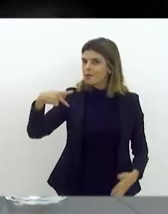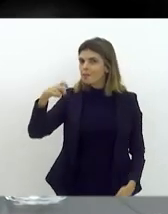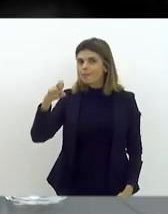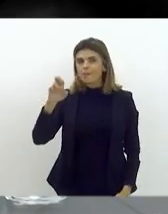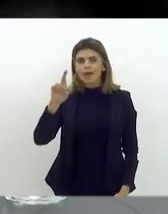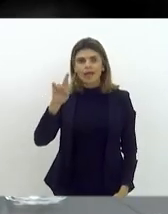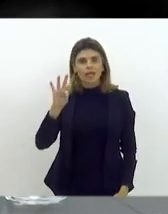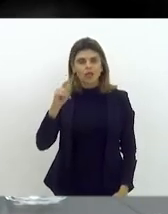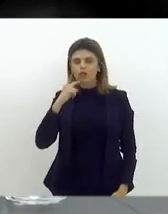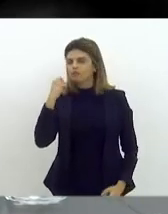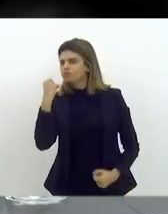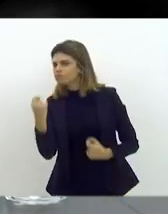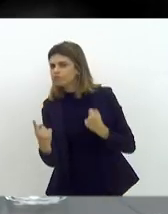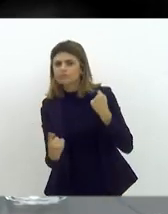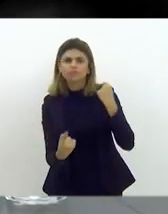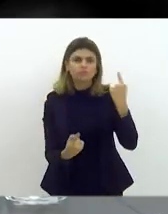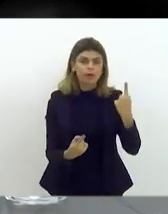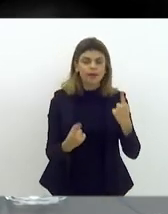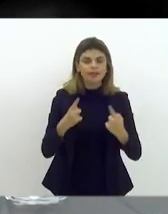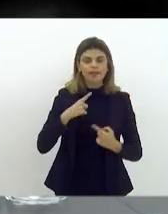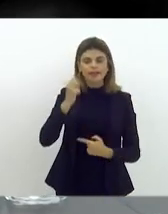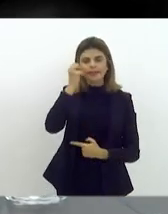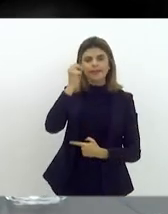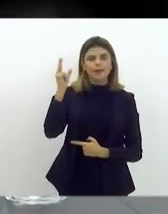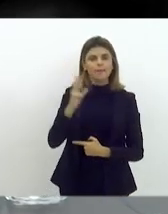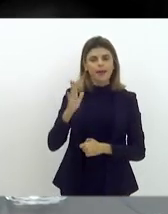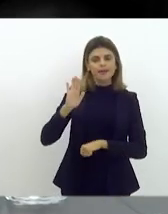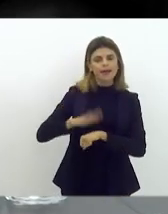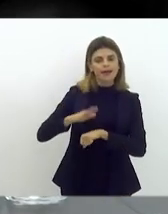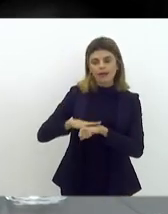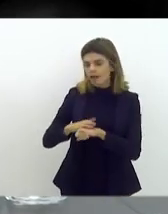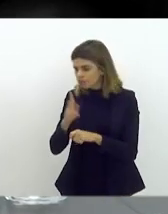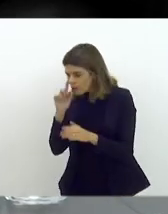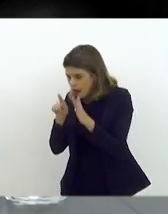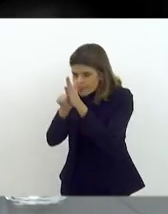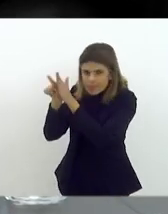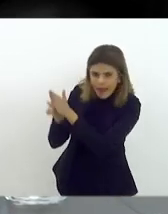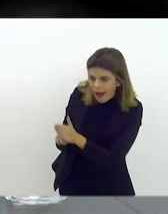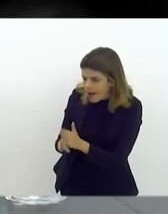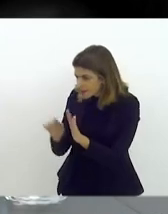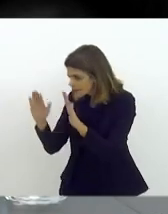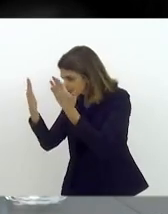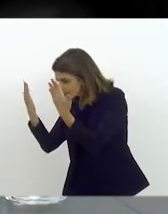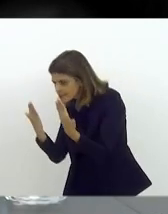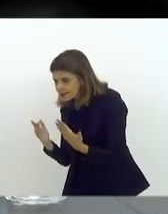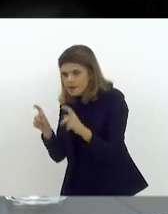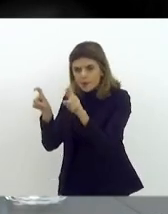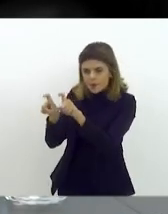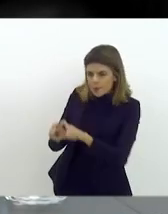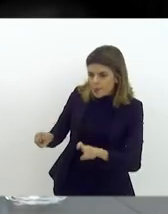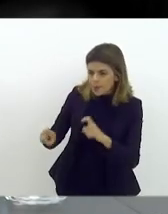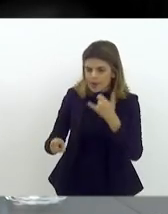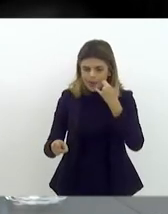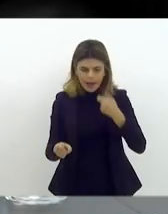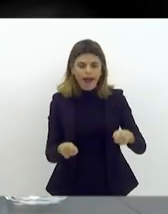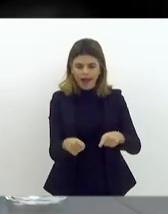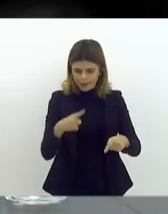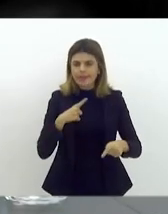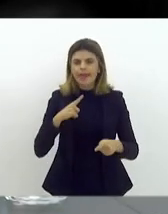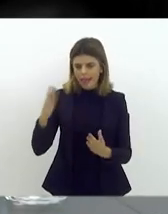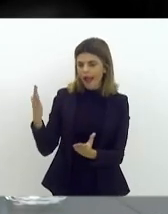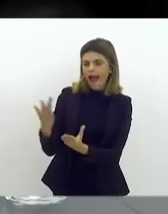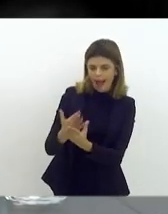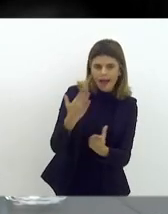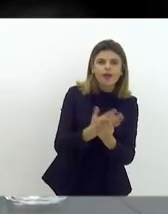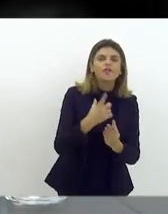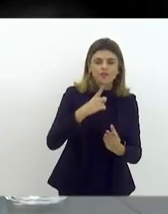eventual policial como uma expertise técnica para promover essa análise em loco a fim de já identificar esses arquivos